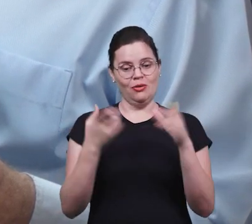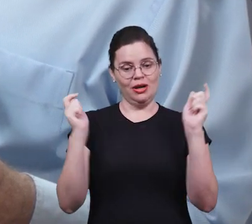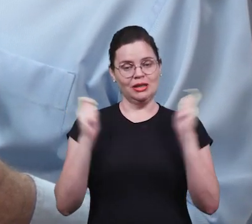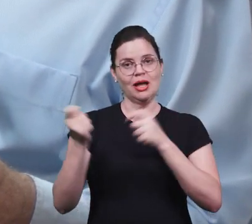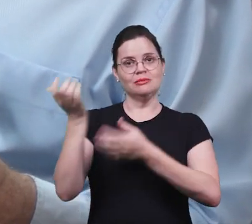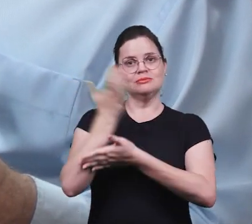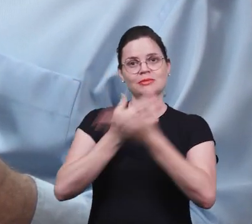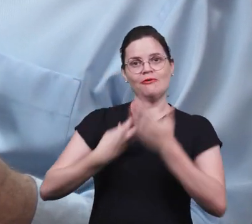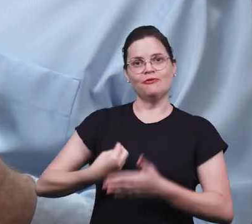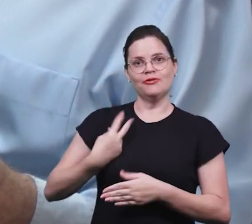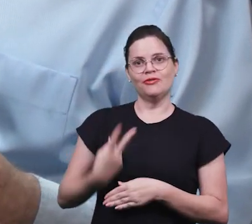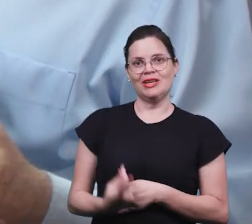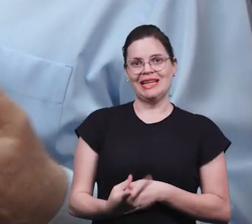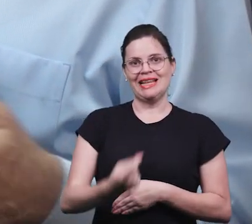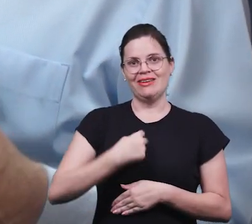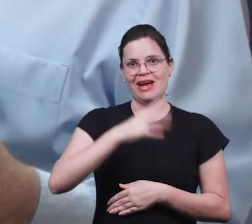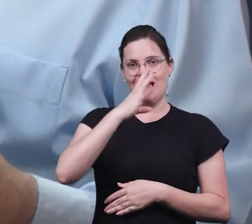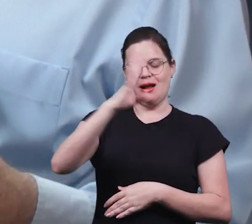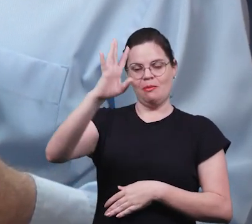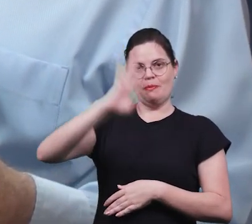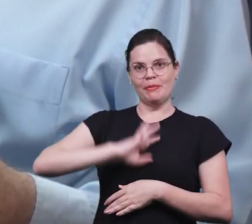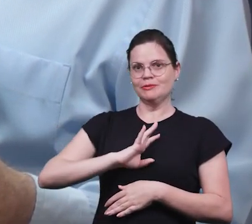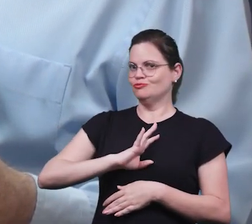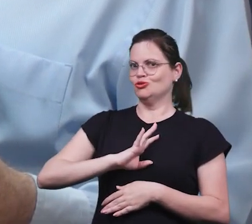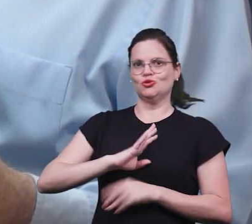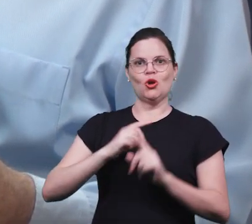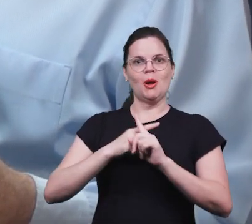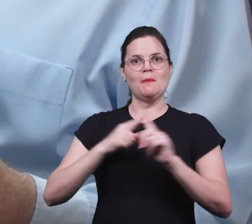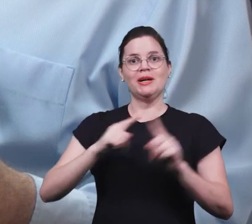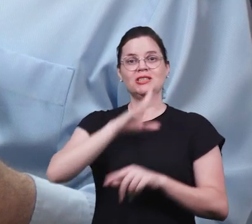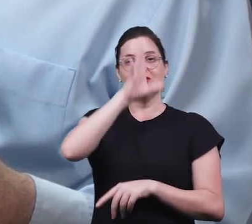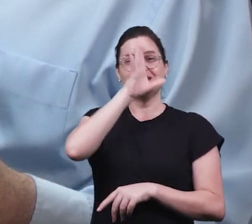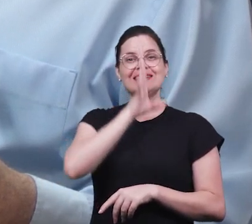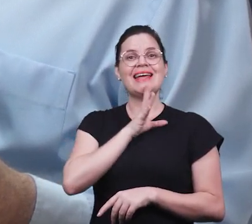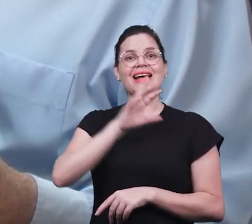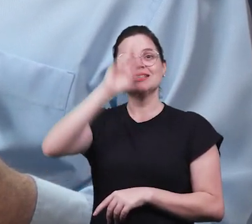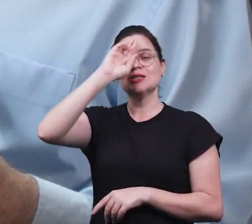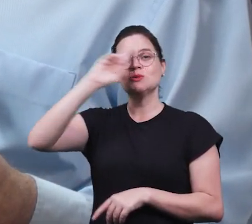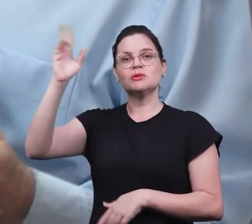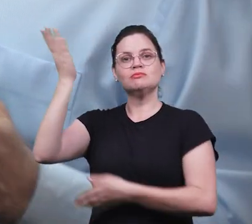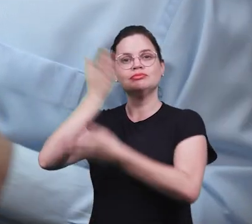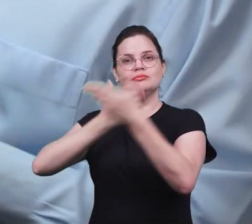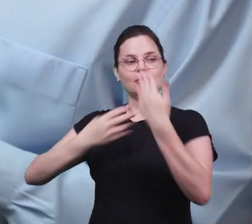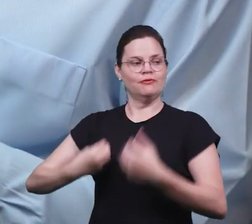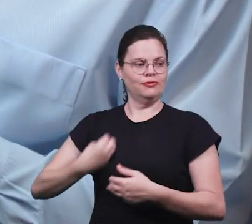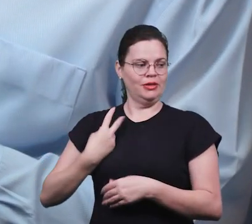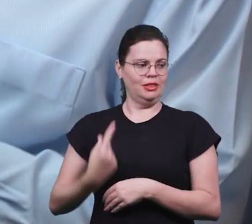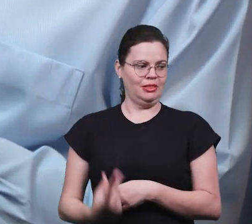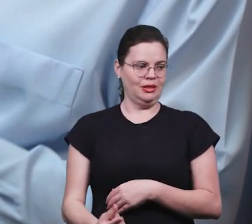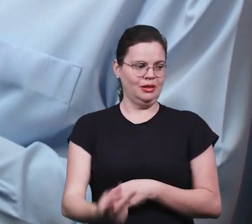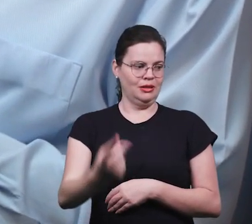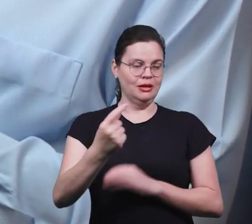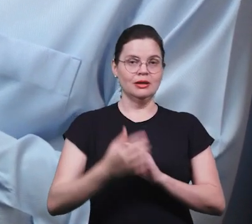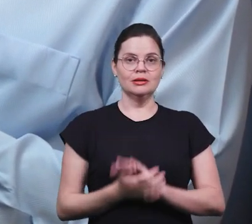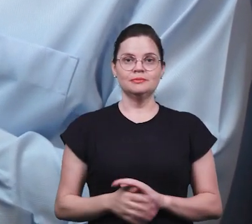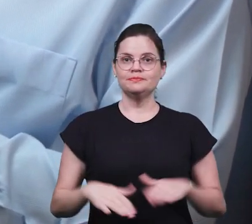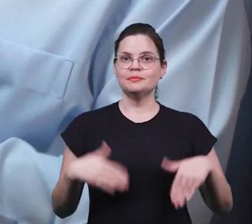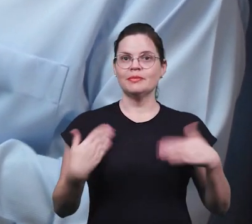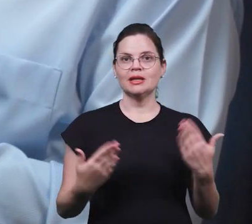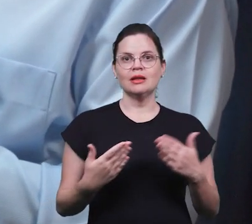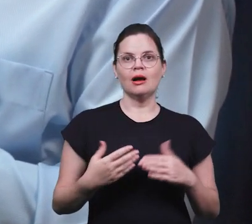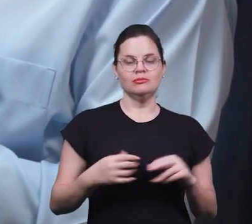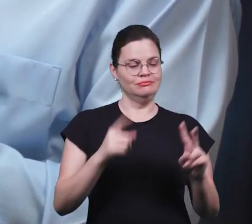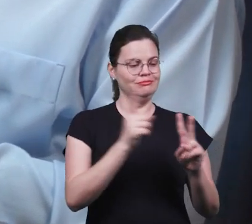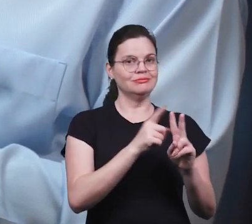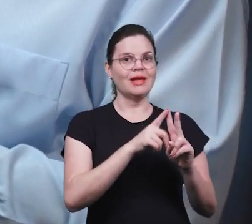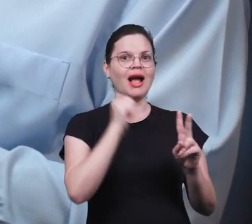vida, não o juízo de morte, mas o dom gratuito de Deus, que é a vida eterna. Então, glória a Deus. Abel ali